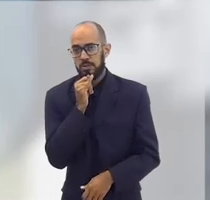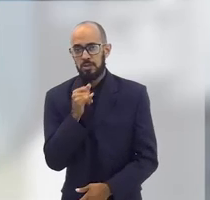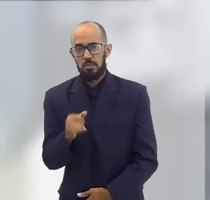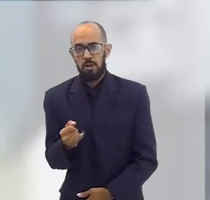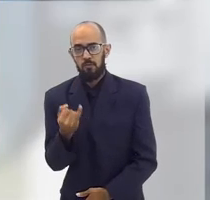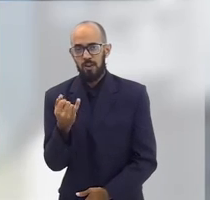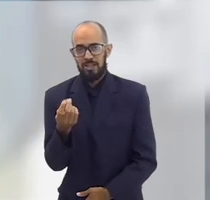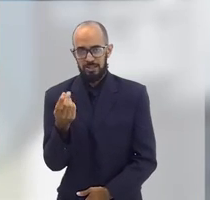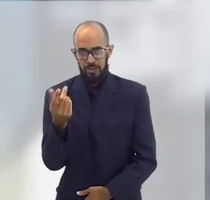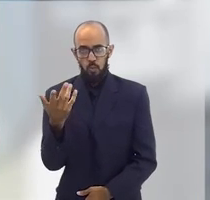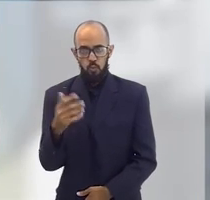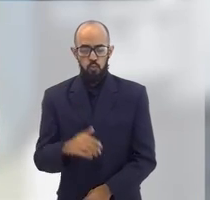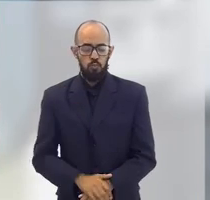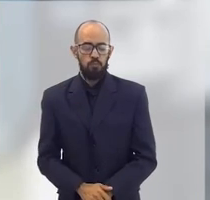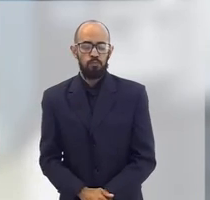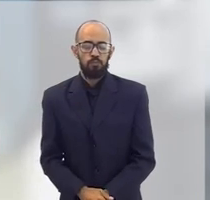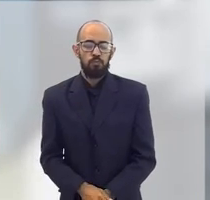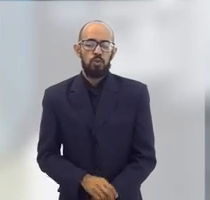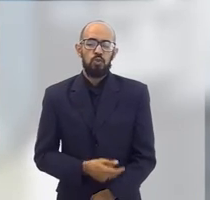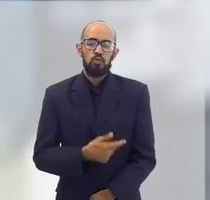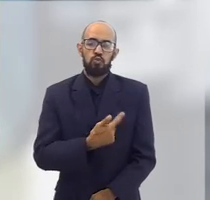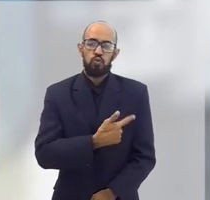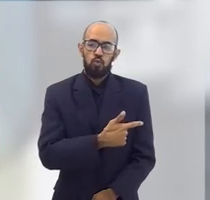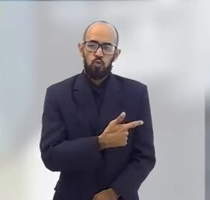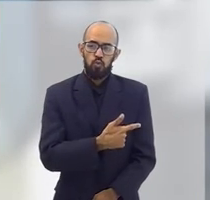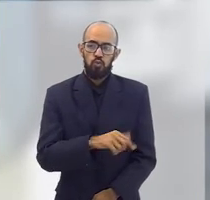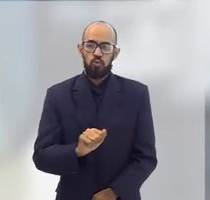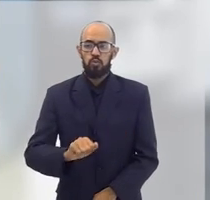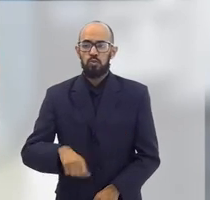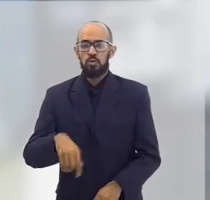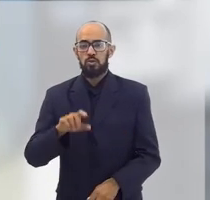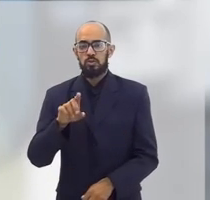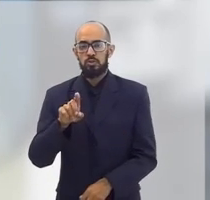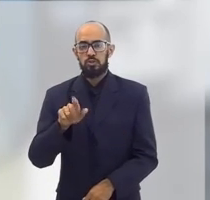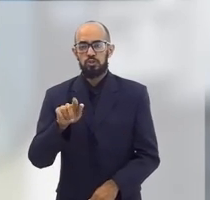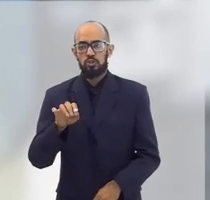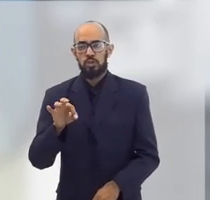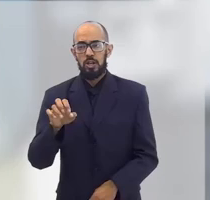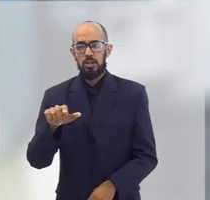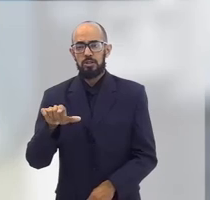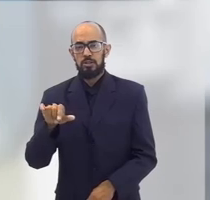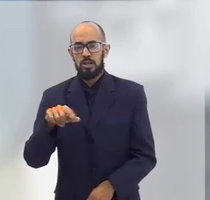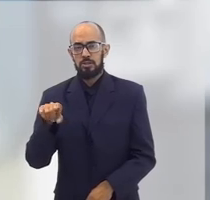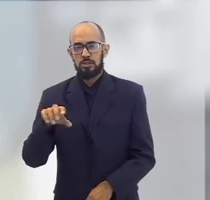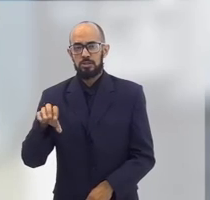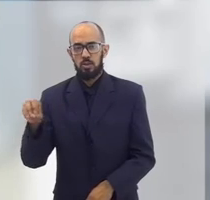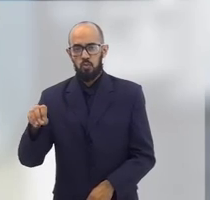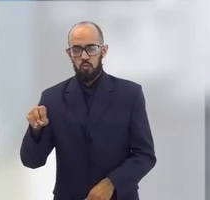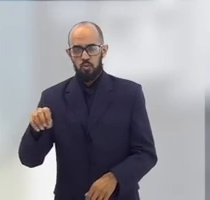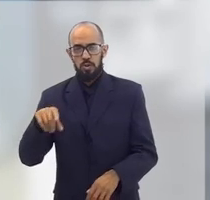de inflação, por exemplo. Esse é o número um. Número dois, digitalização. Você mencionou do e-commerce.